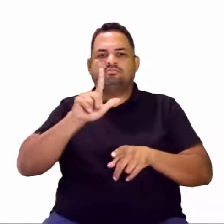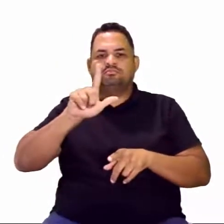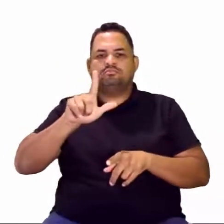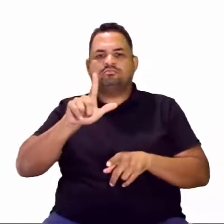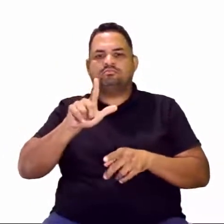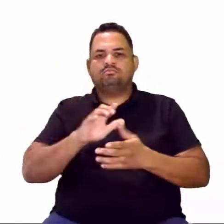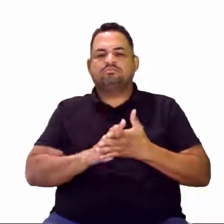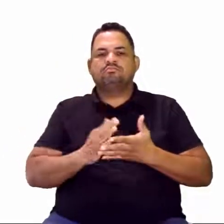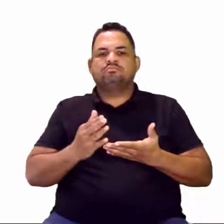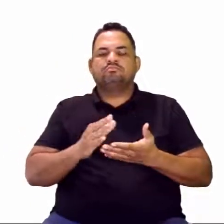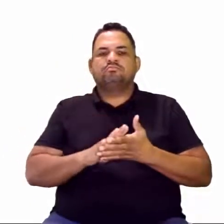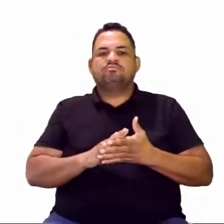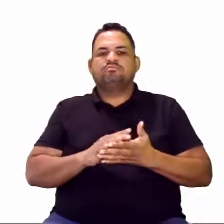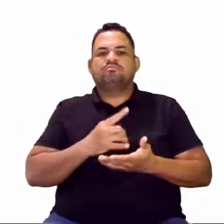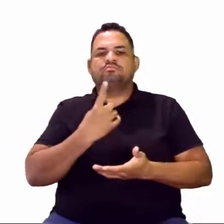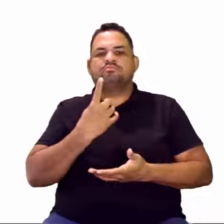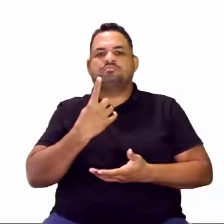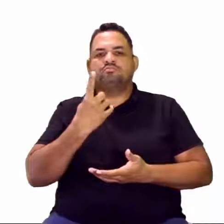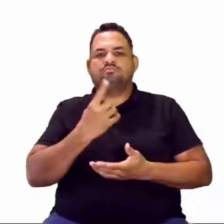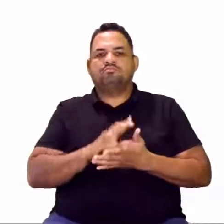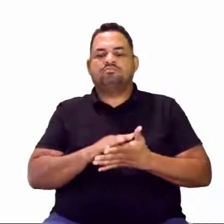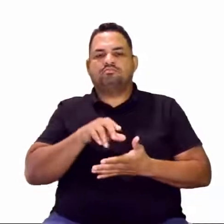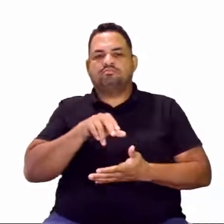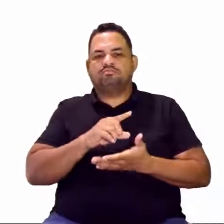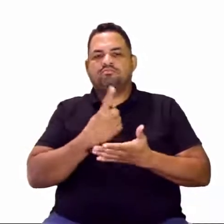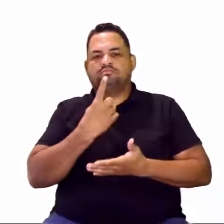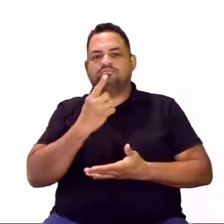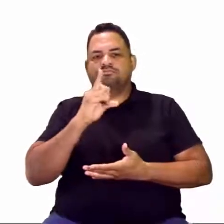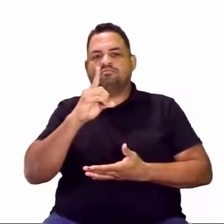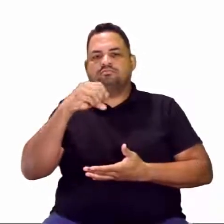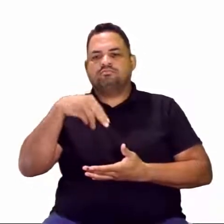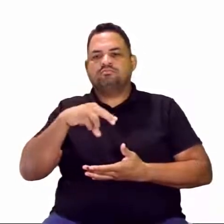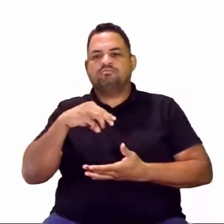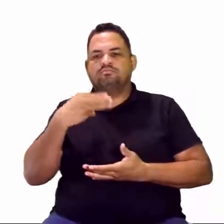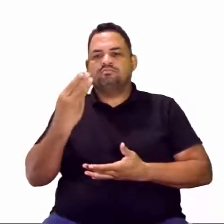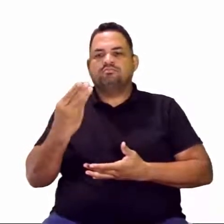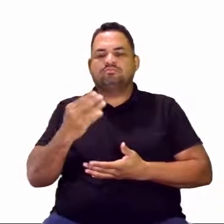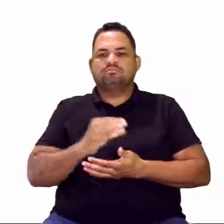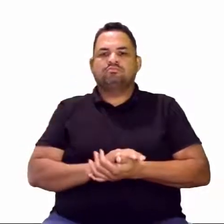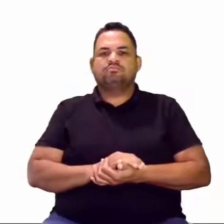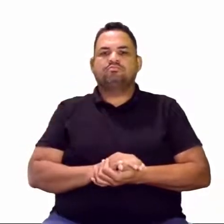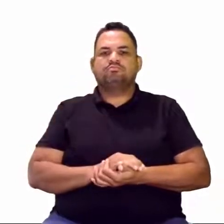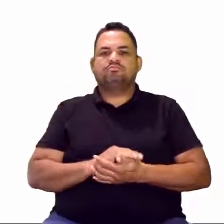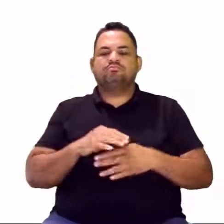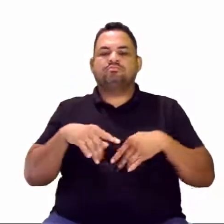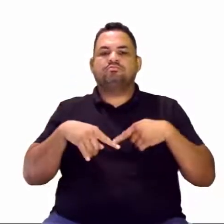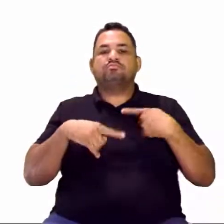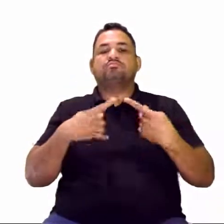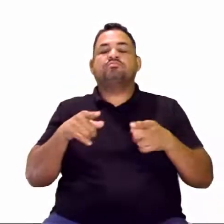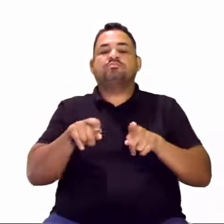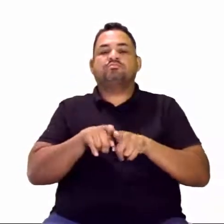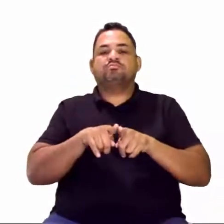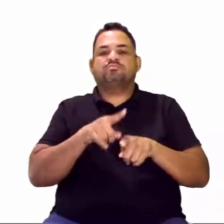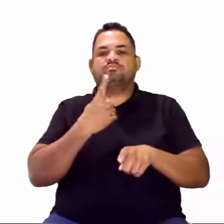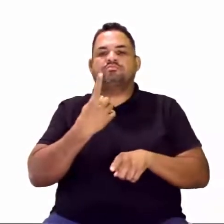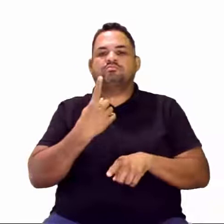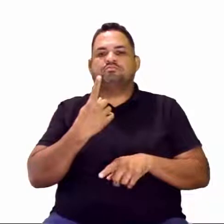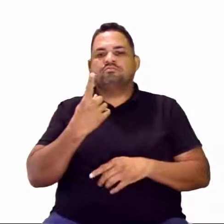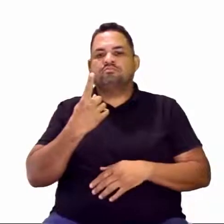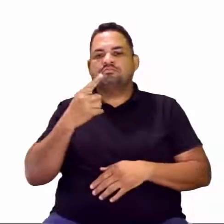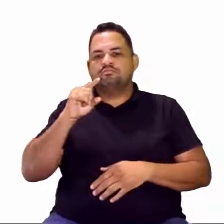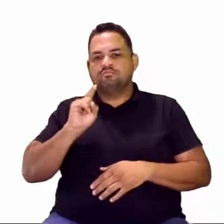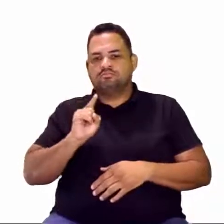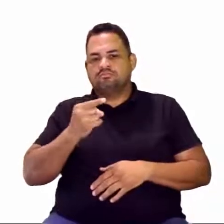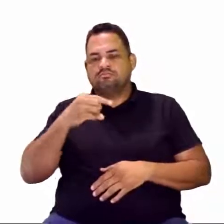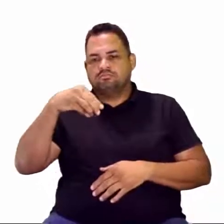litro, que 1 litro é exatamente igual a 1 decímetro cúbico, consequentemente igual a mililitro,